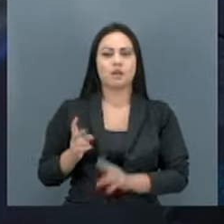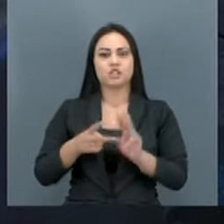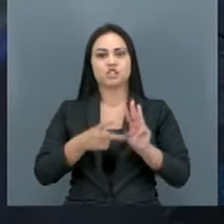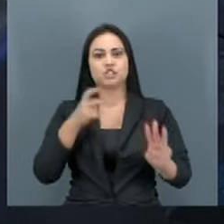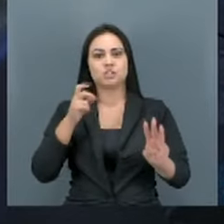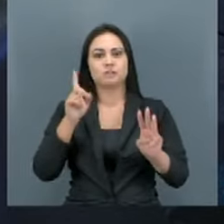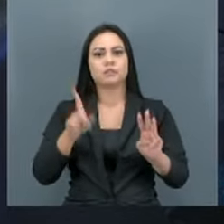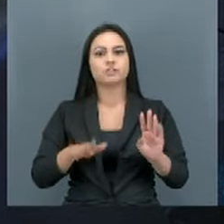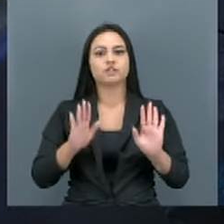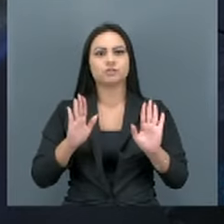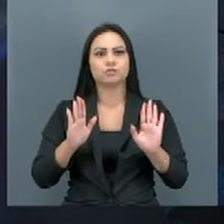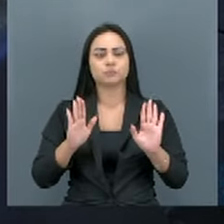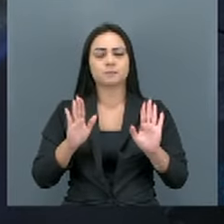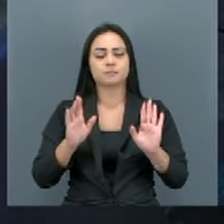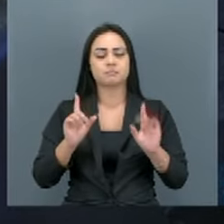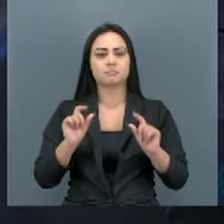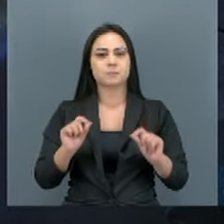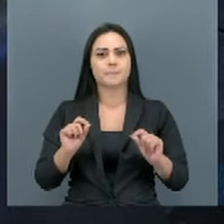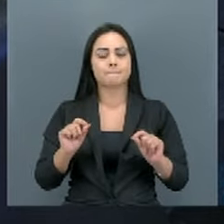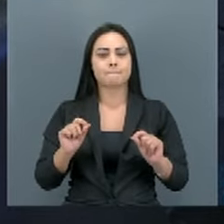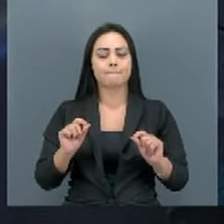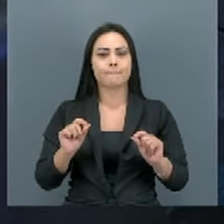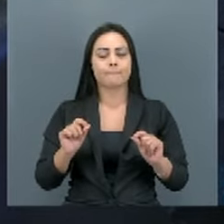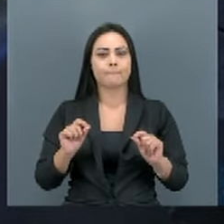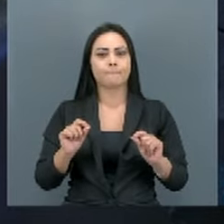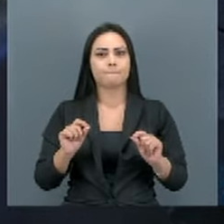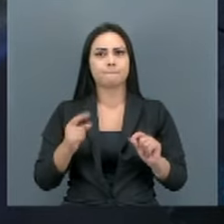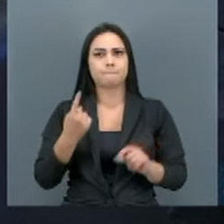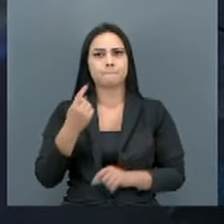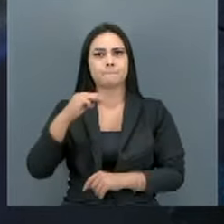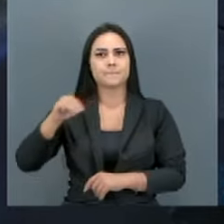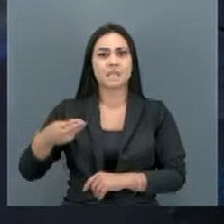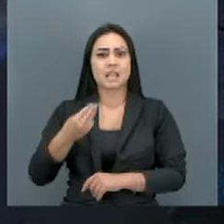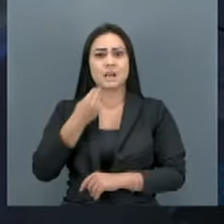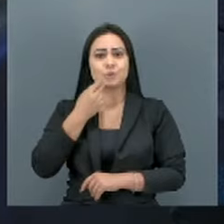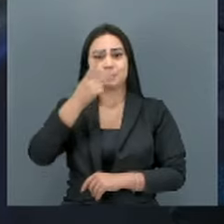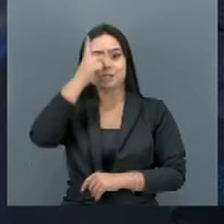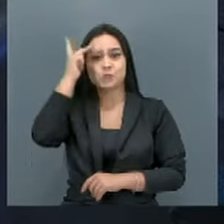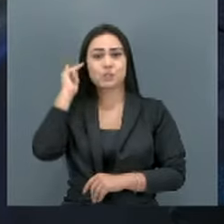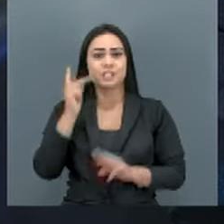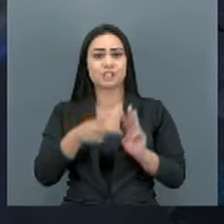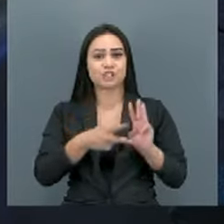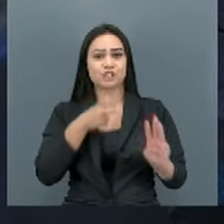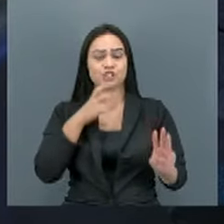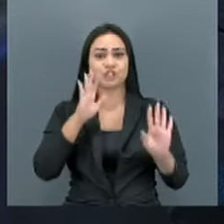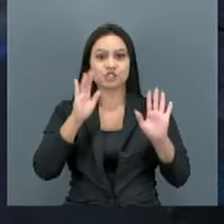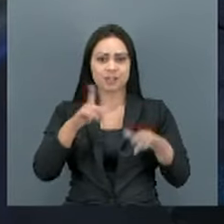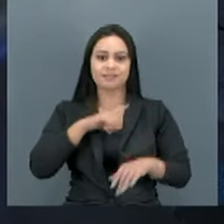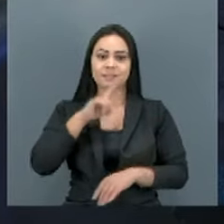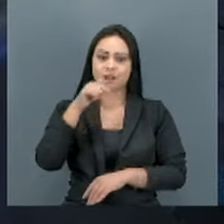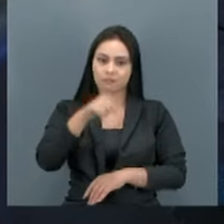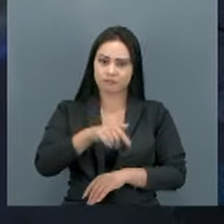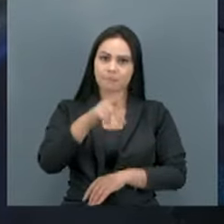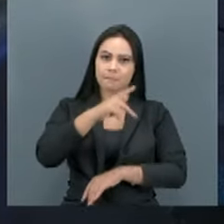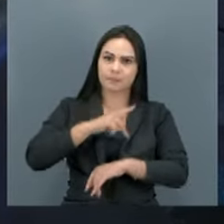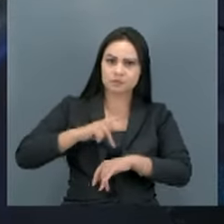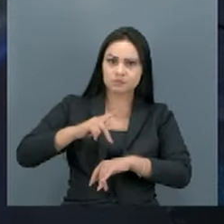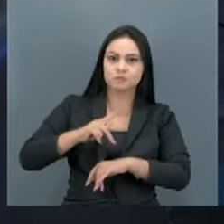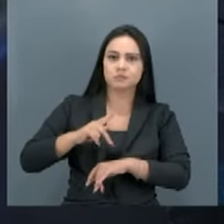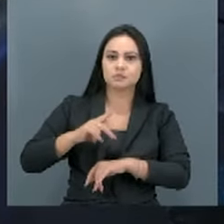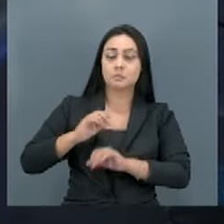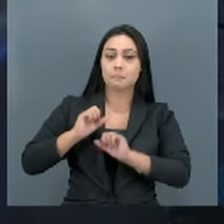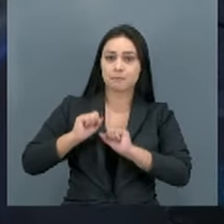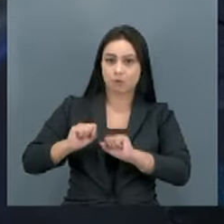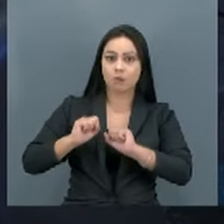que seja em torno de 1 milhão de indígenas, né, que nós já temos aqui no nosso país, para que eles